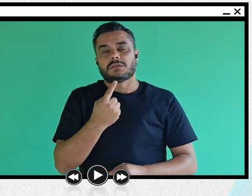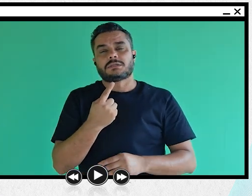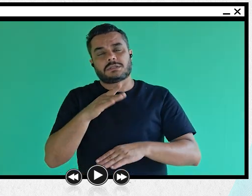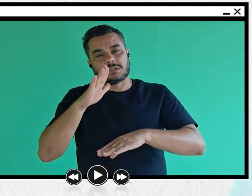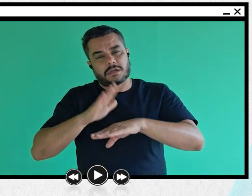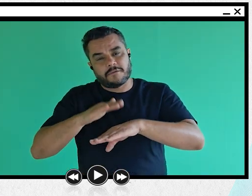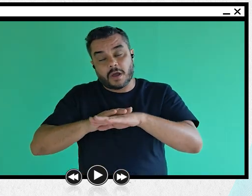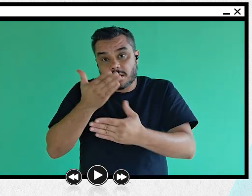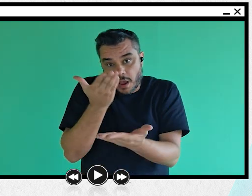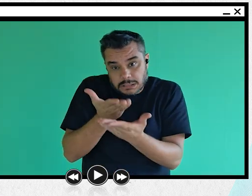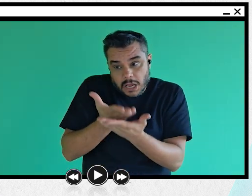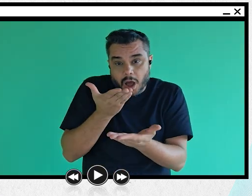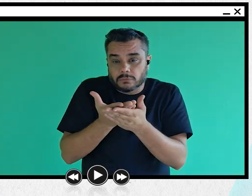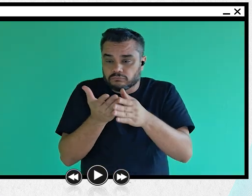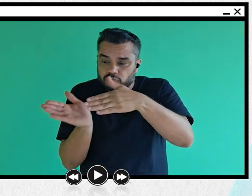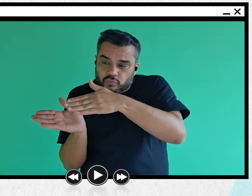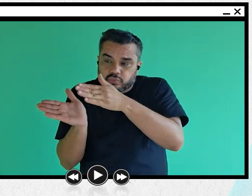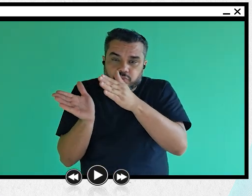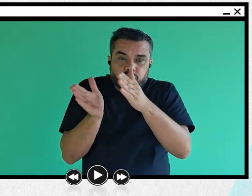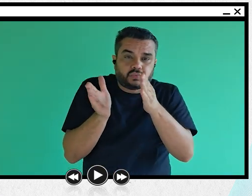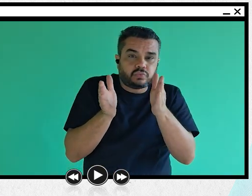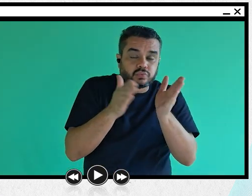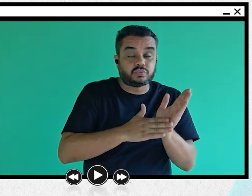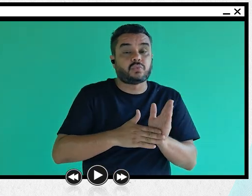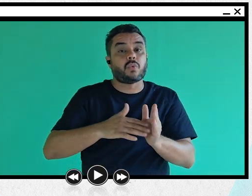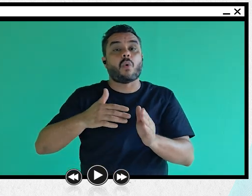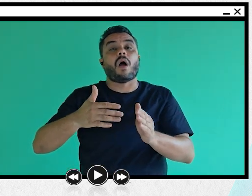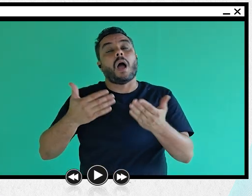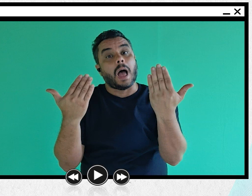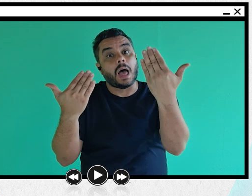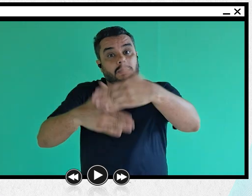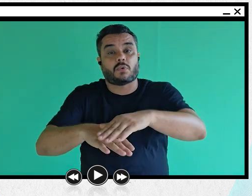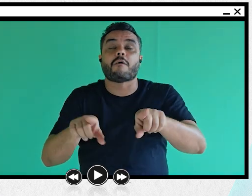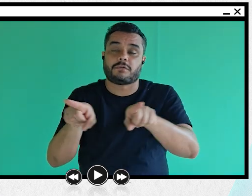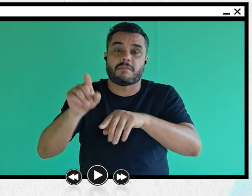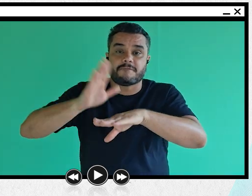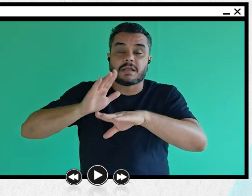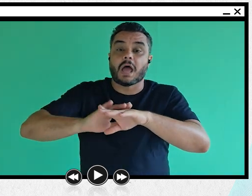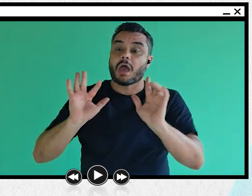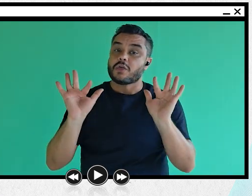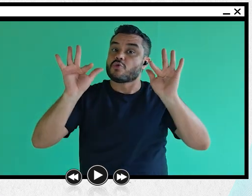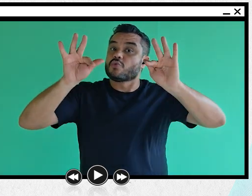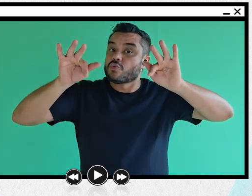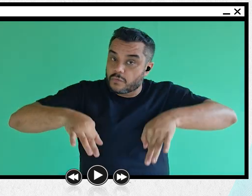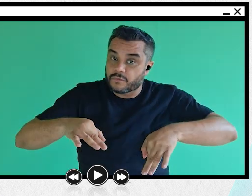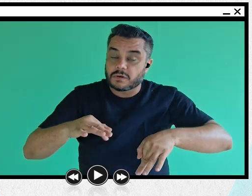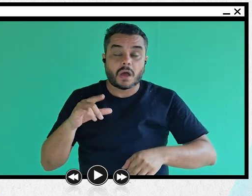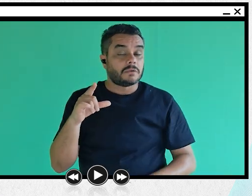curso, faz as aulas, assiste os módulos, faz as avaliações intermediárias, e ao final, inclusive,